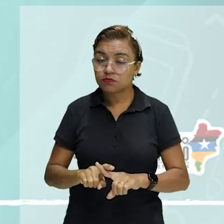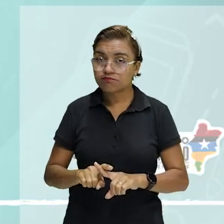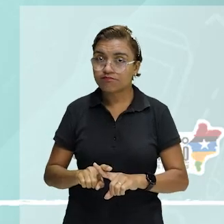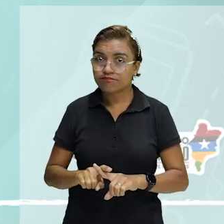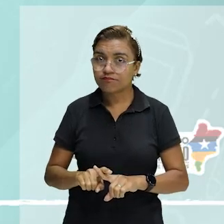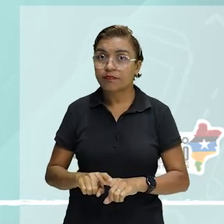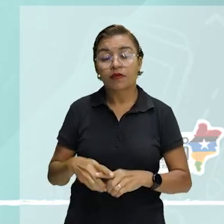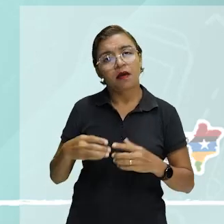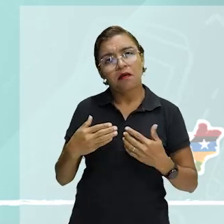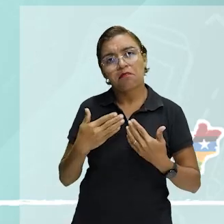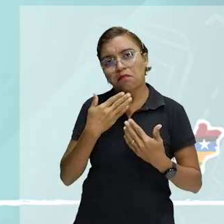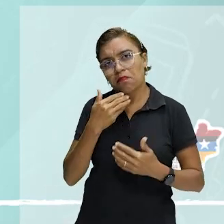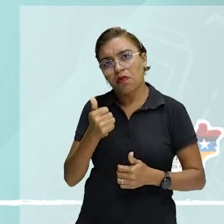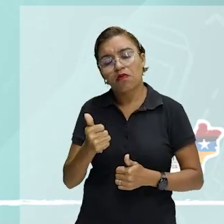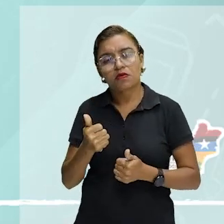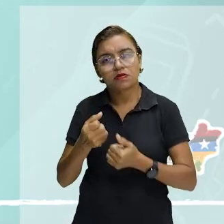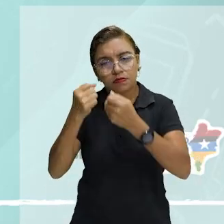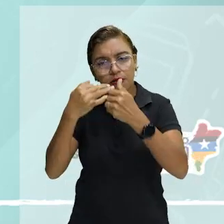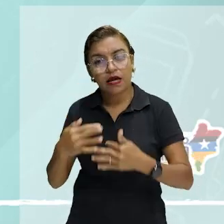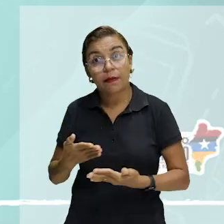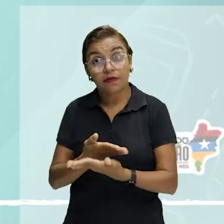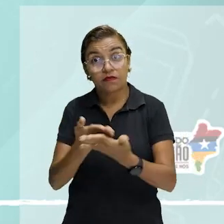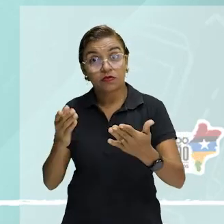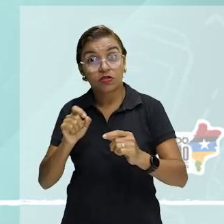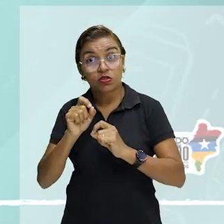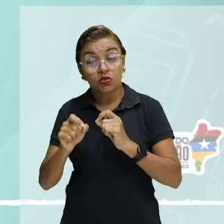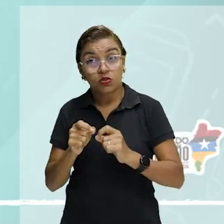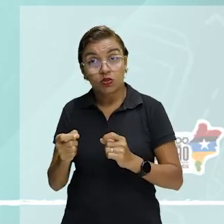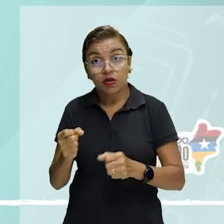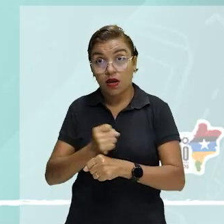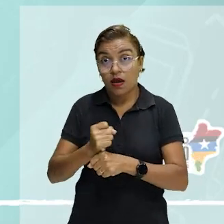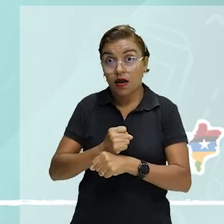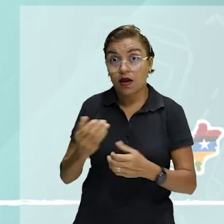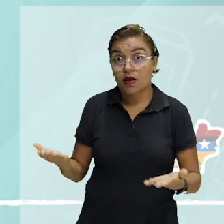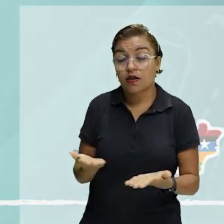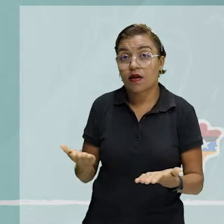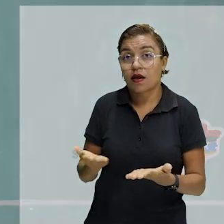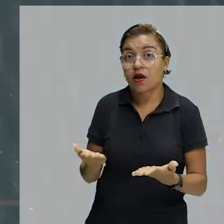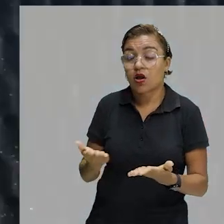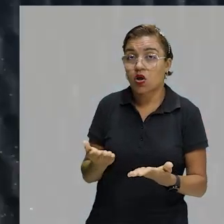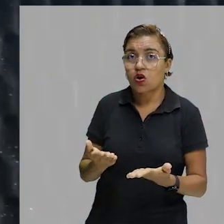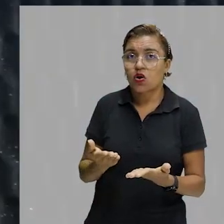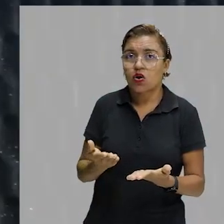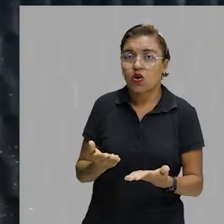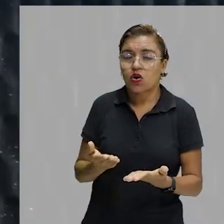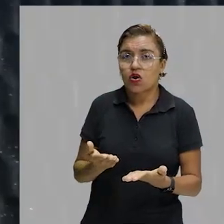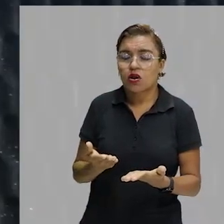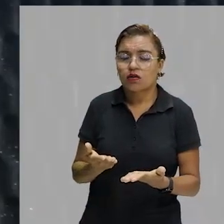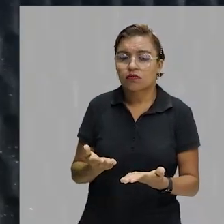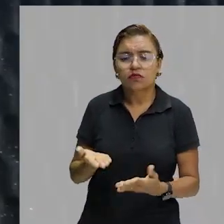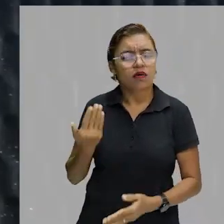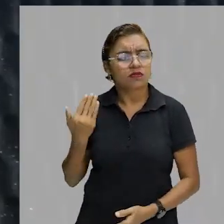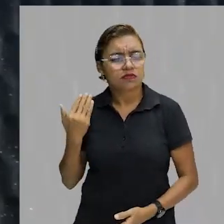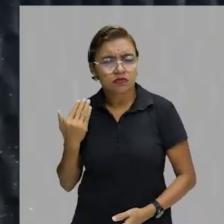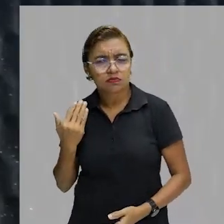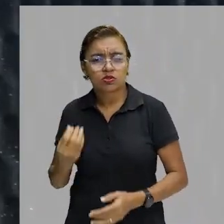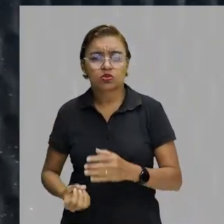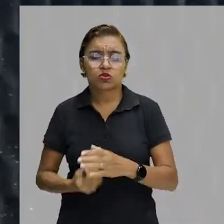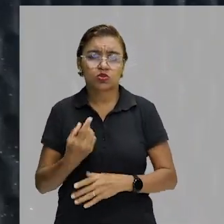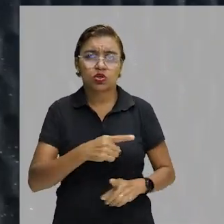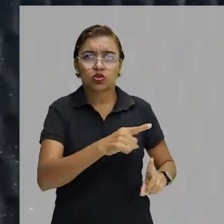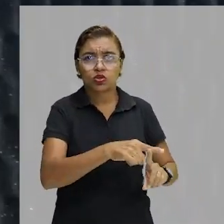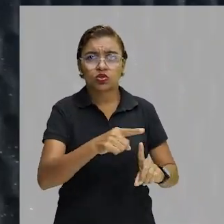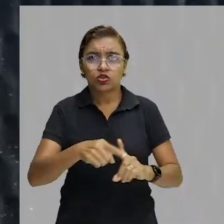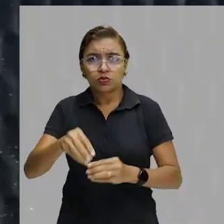eu falar para vocês do tênis é que esse ano vocês perceberam que recentemente tem surgido algumas modalidades mistas, né?